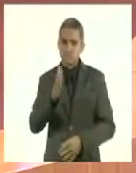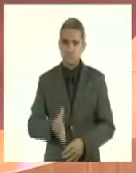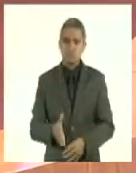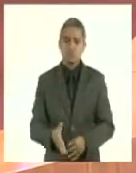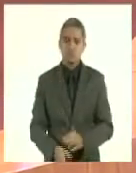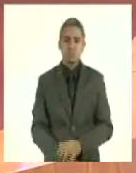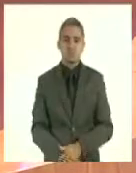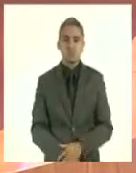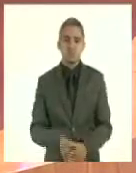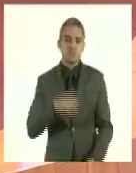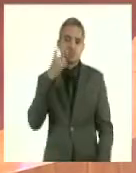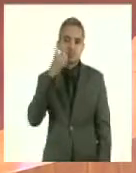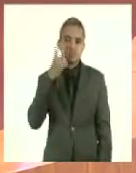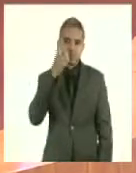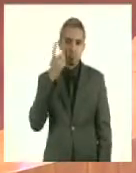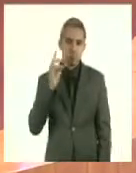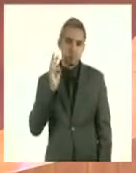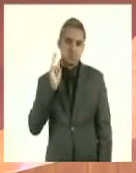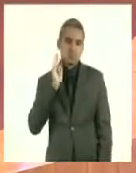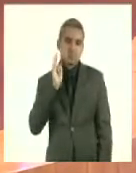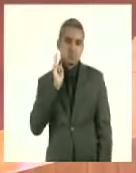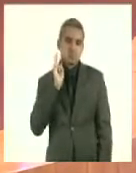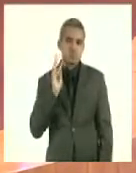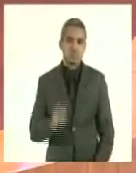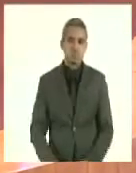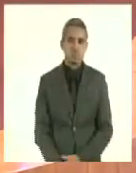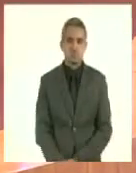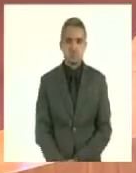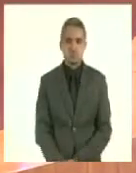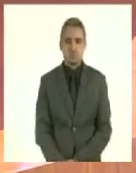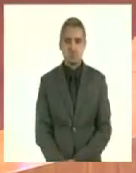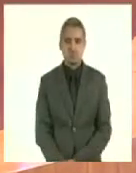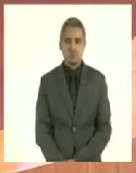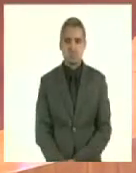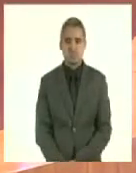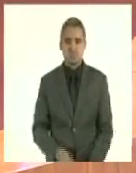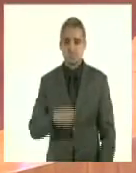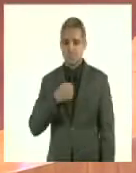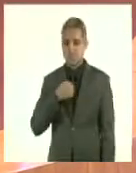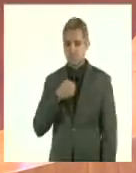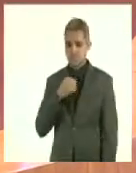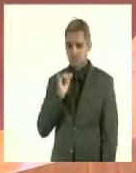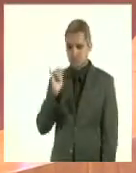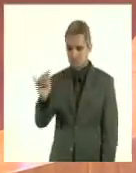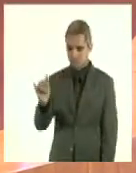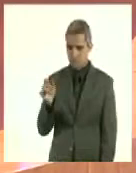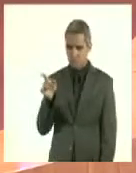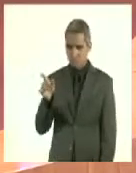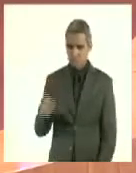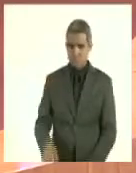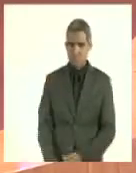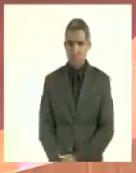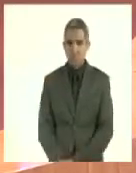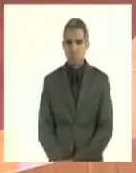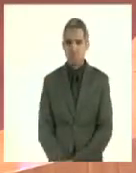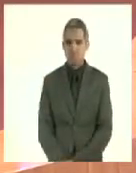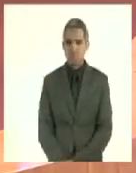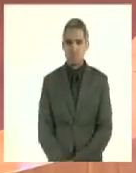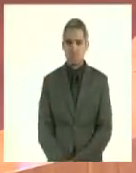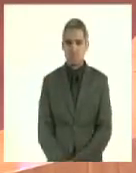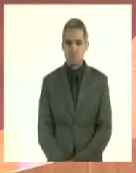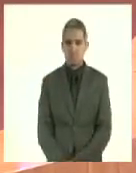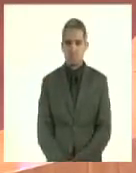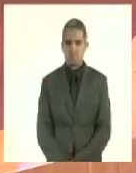Deputado Wellington, eu quero dizer a Vossa Excelência que